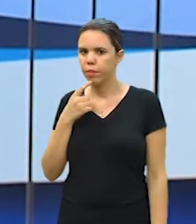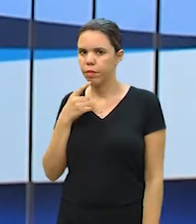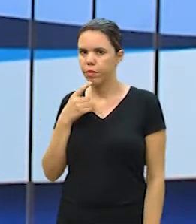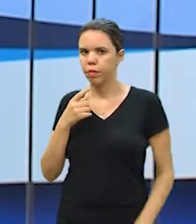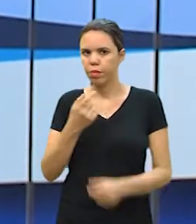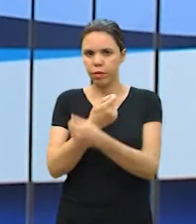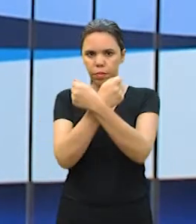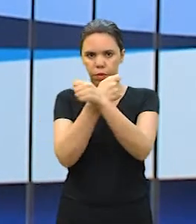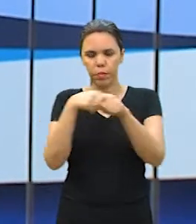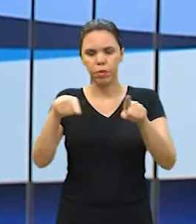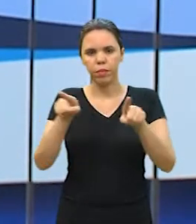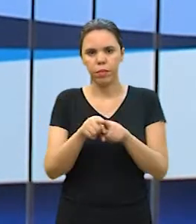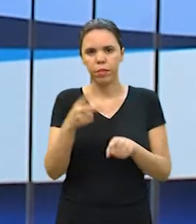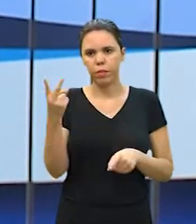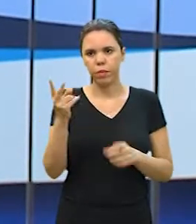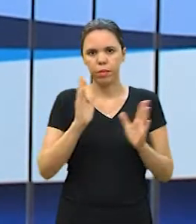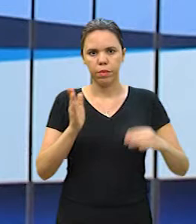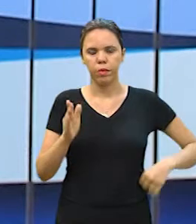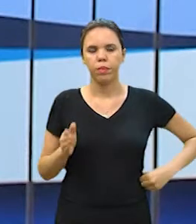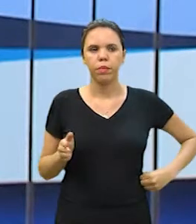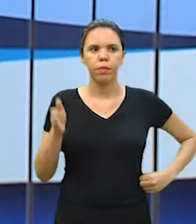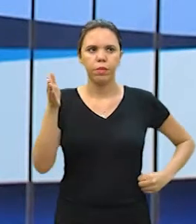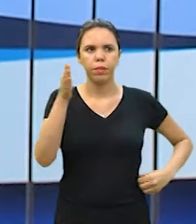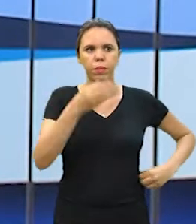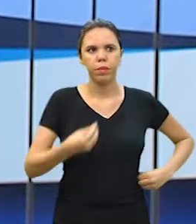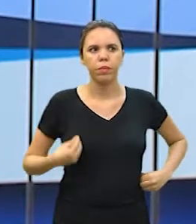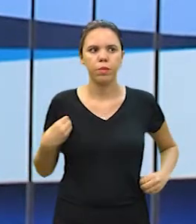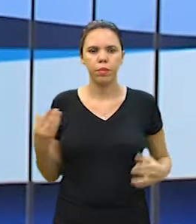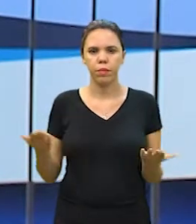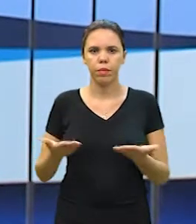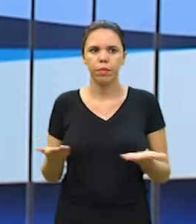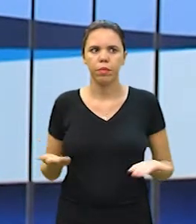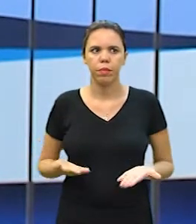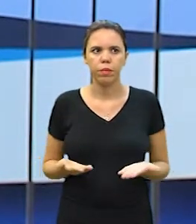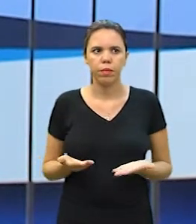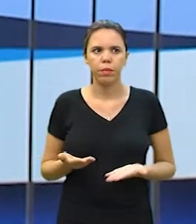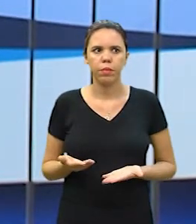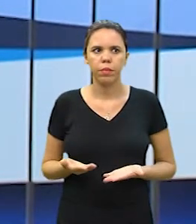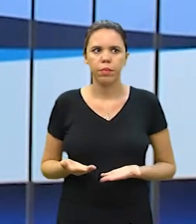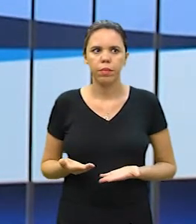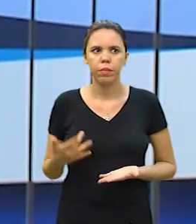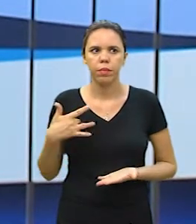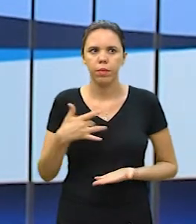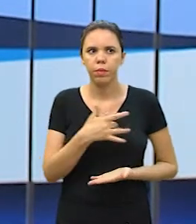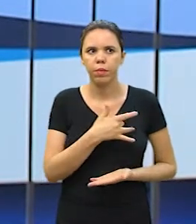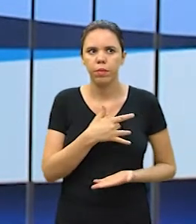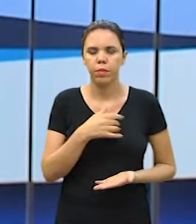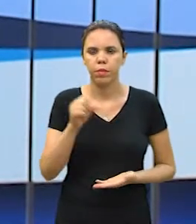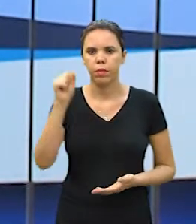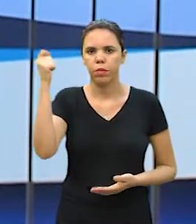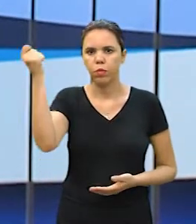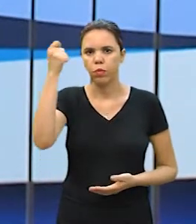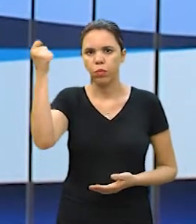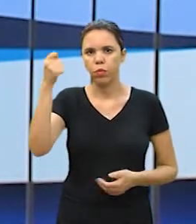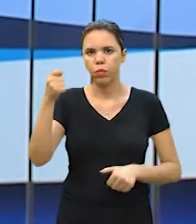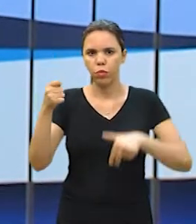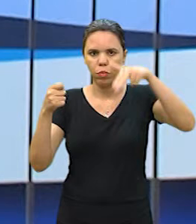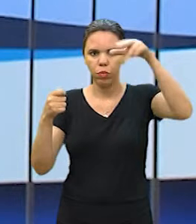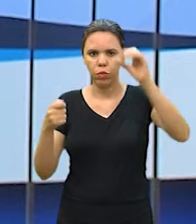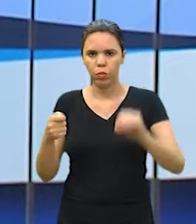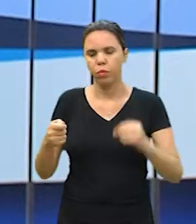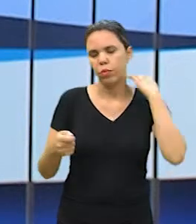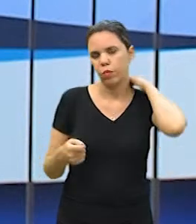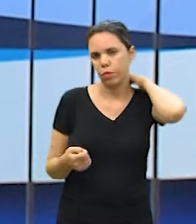e também na PUC. As 2 carretas móveis estão atualmente no Distrito de Saúde Sul e